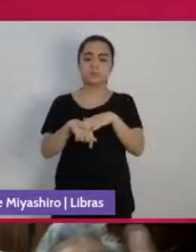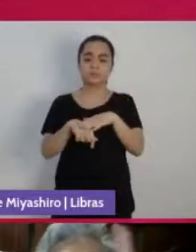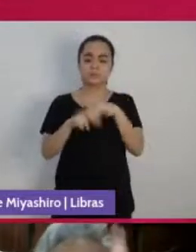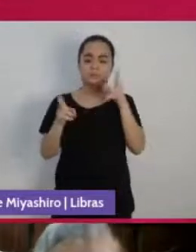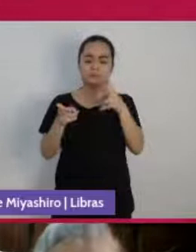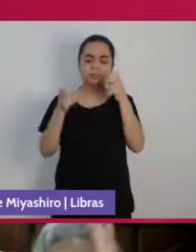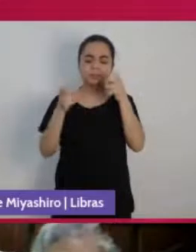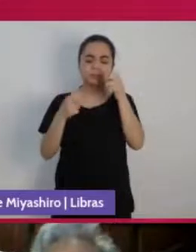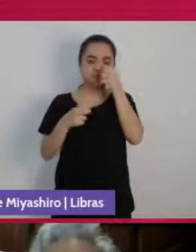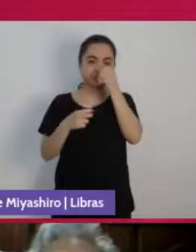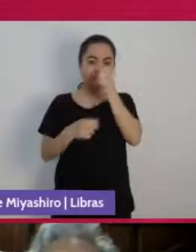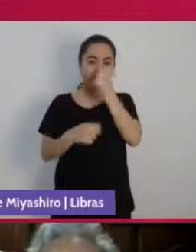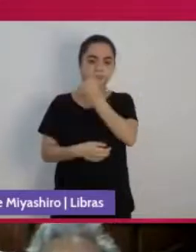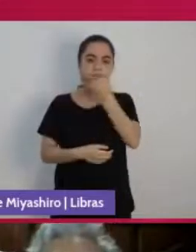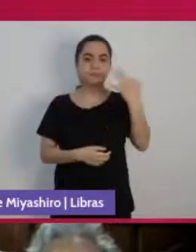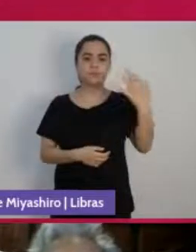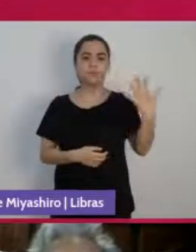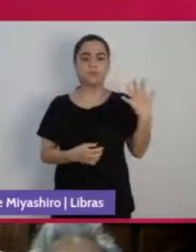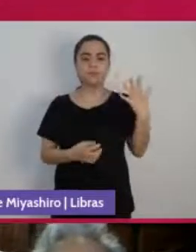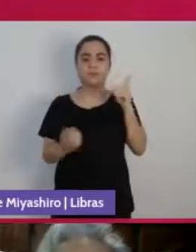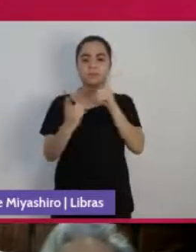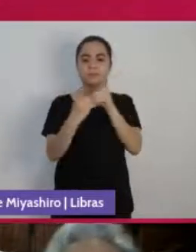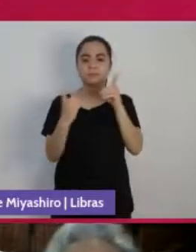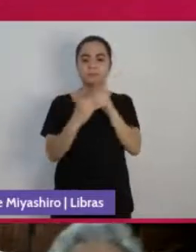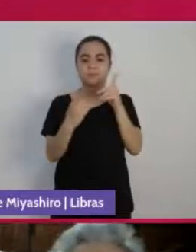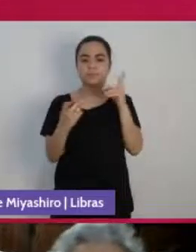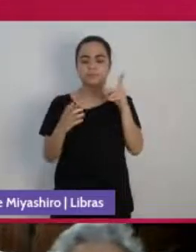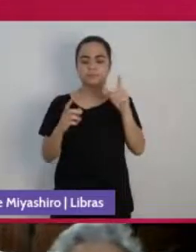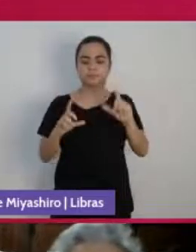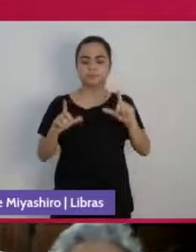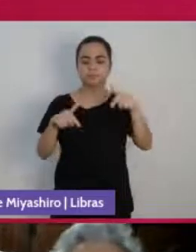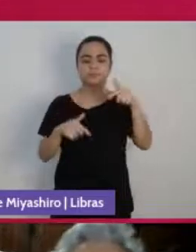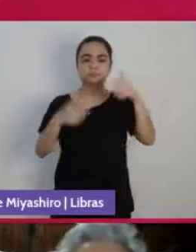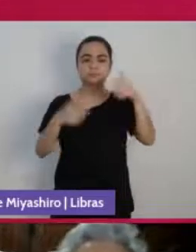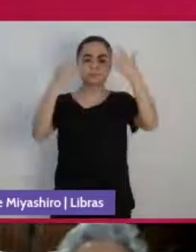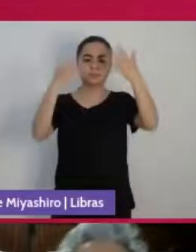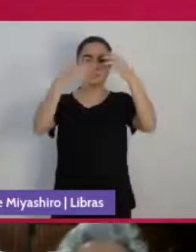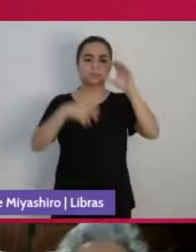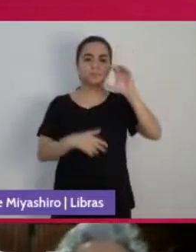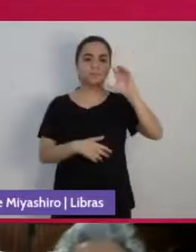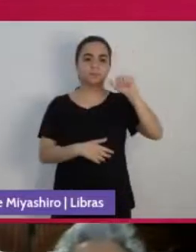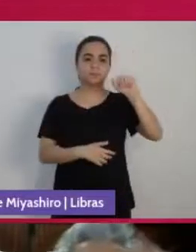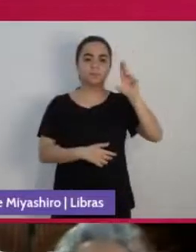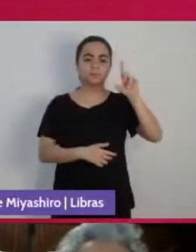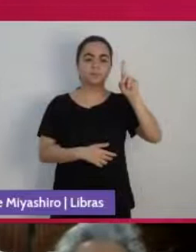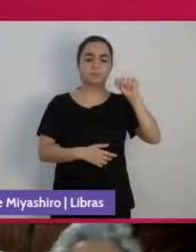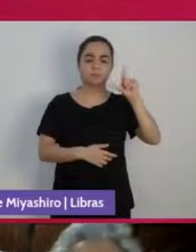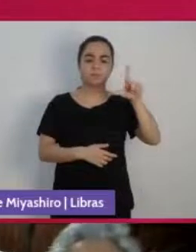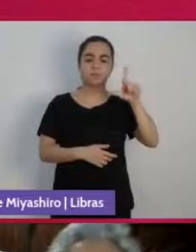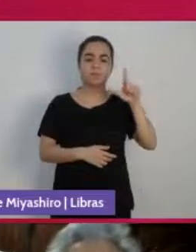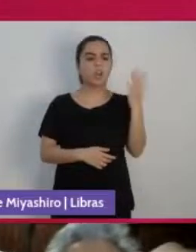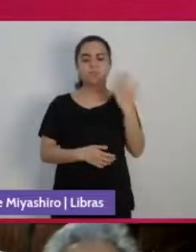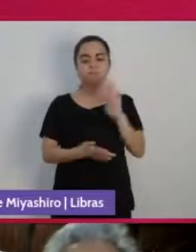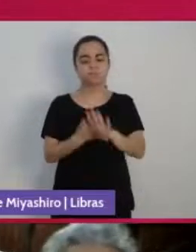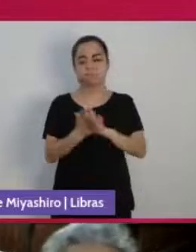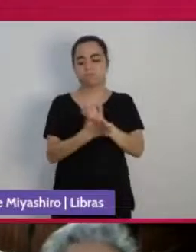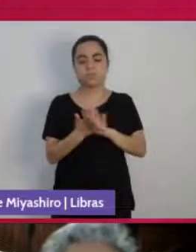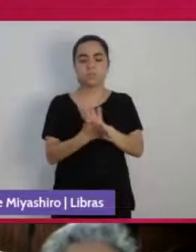em quantas pacientes vocês pegaram crânio caudal. Não peguei crânio caudal em